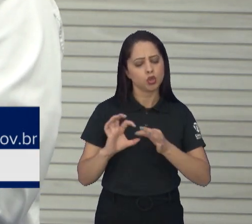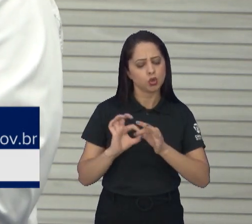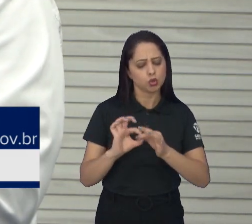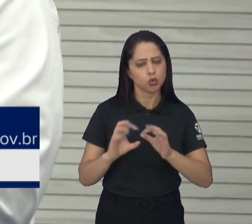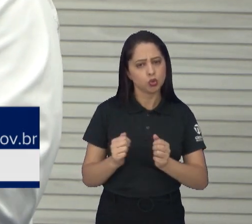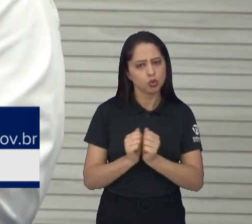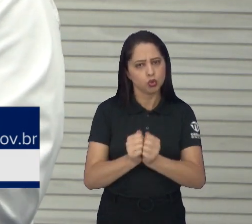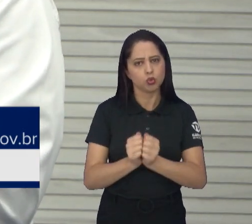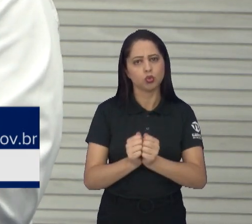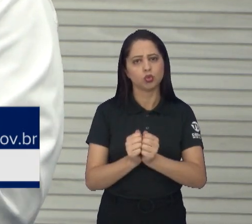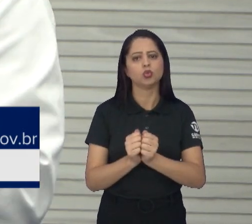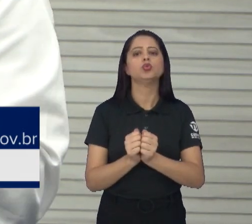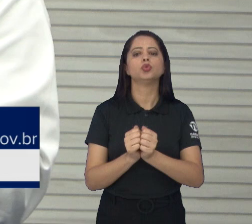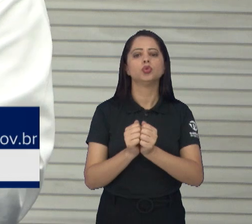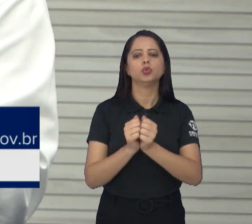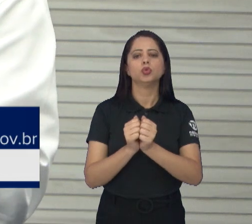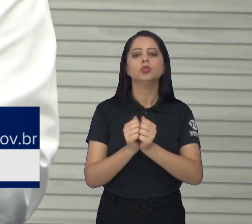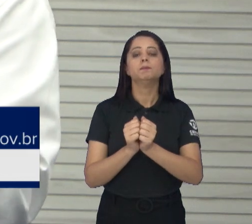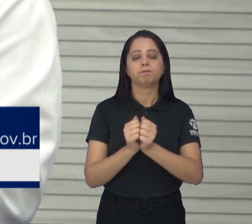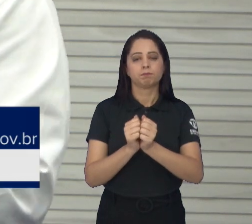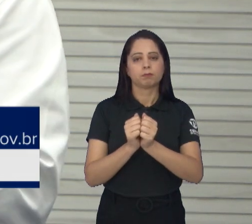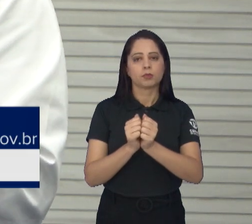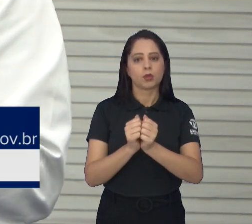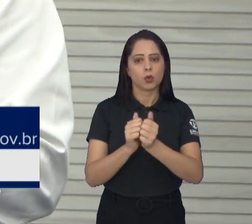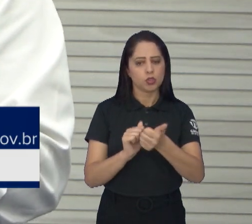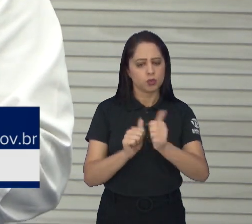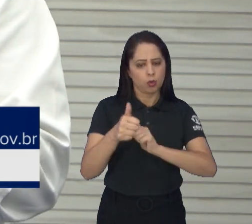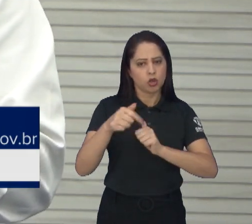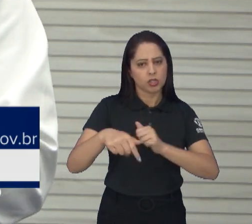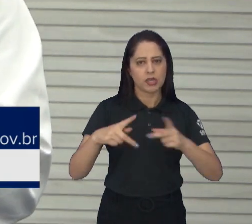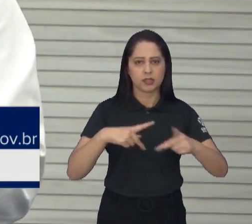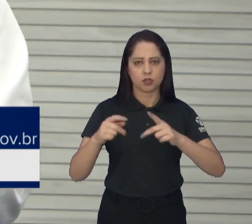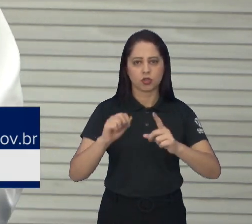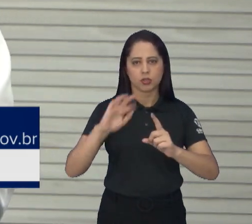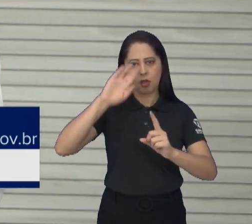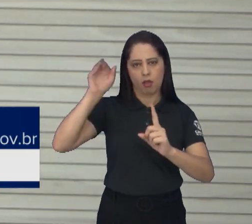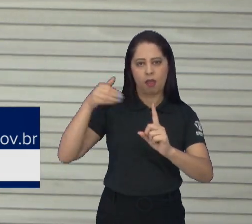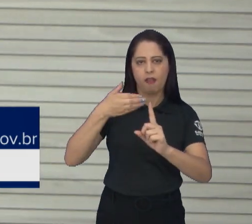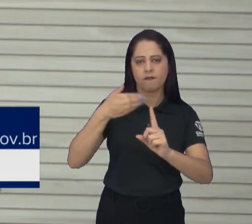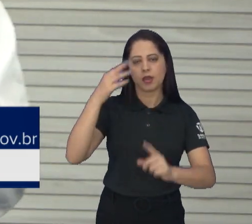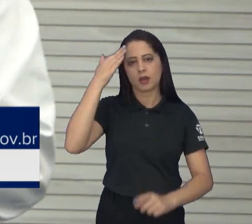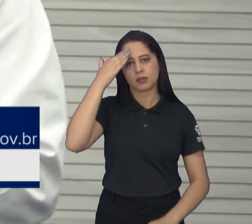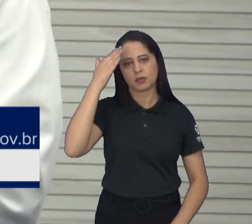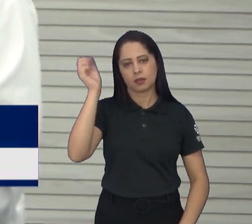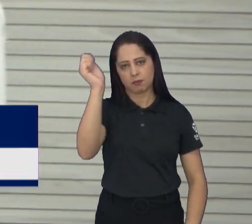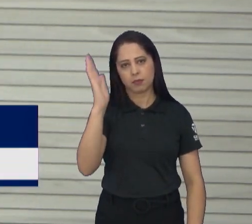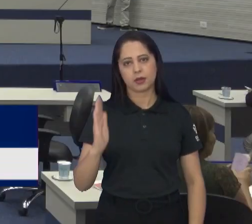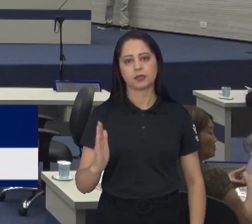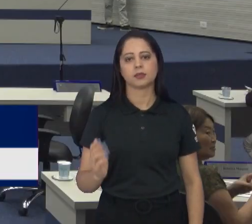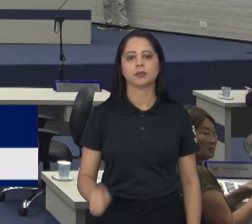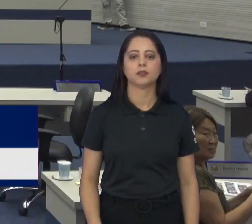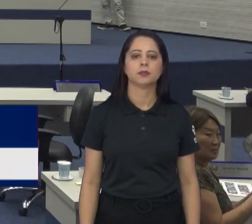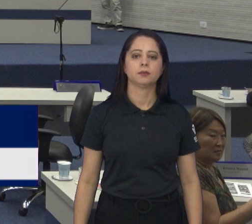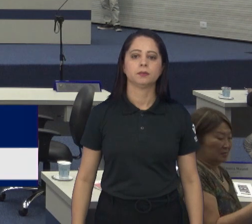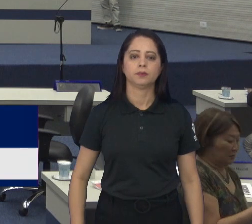transformar o esporte, assim como já é em São José, é uma referência para o Brasil. Obrigado, senhor presidente.